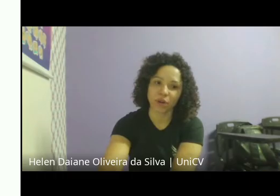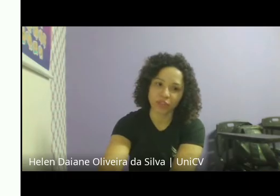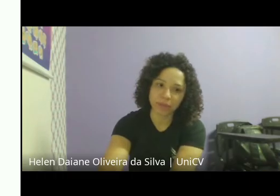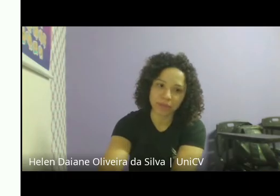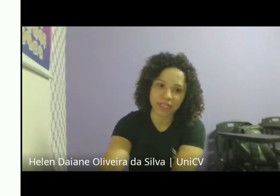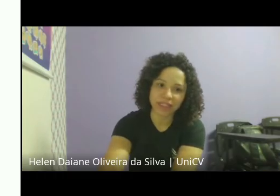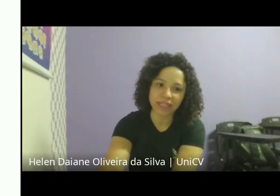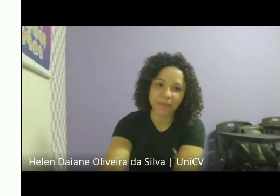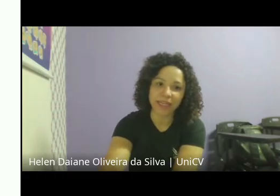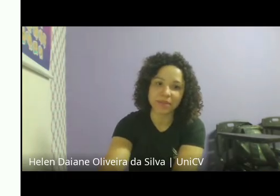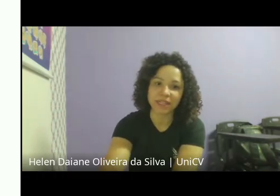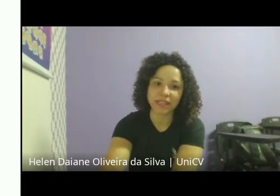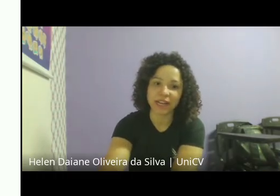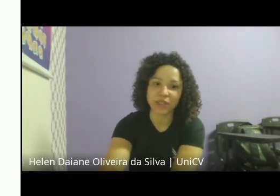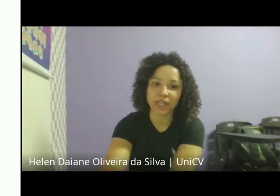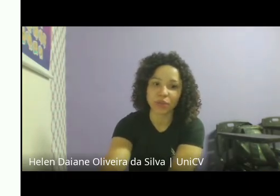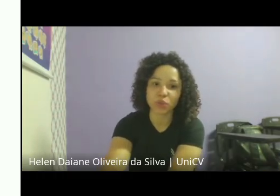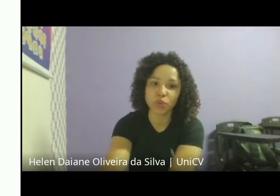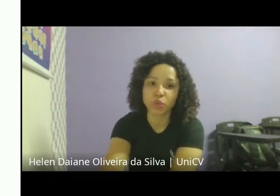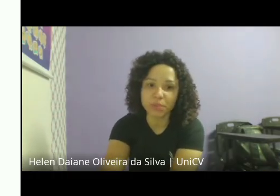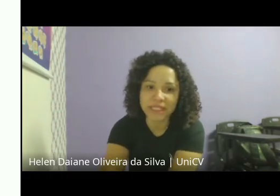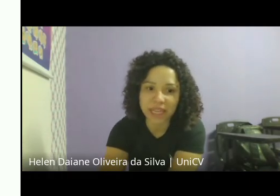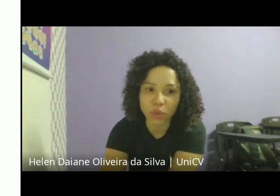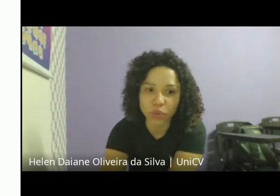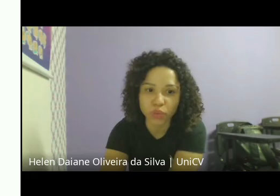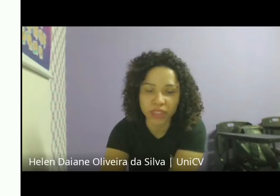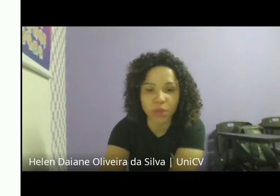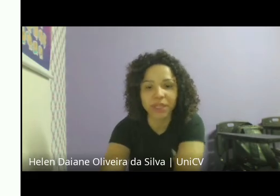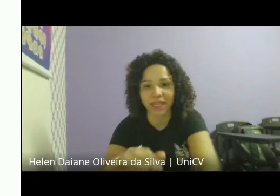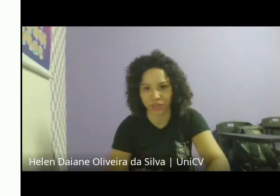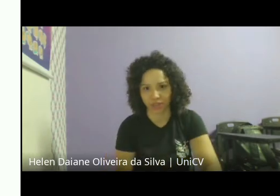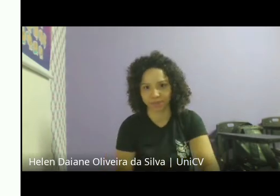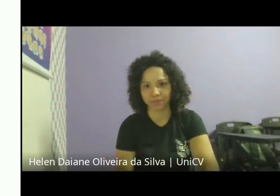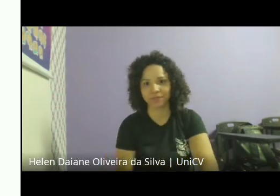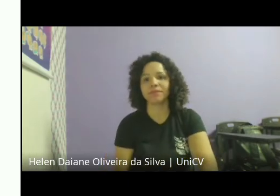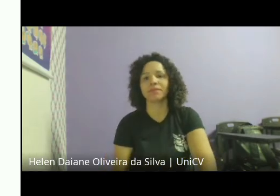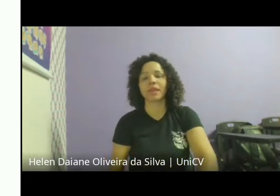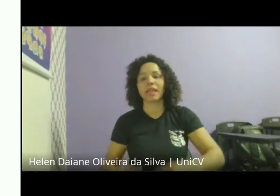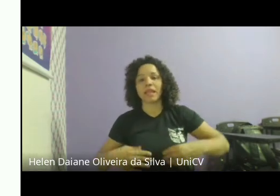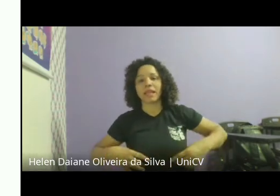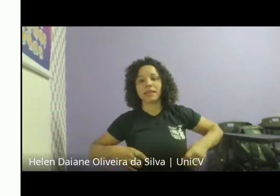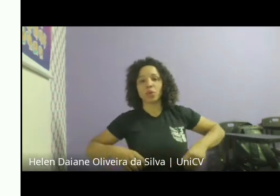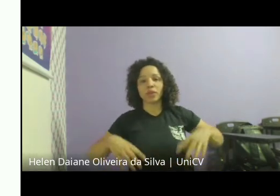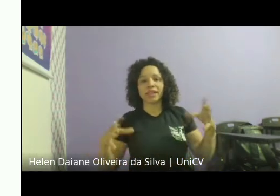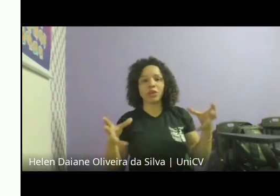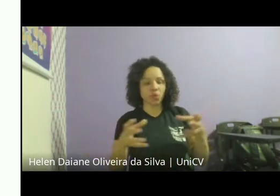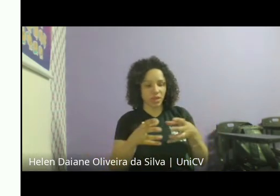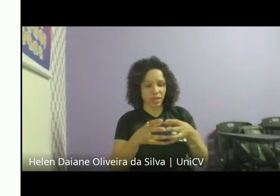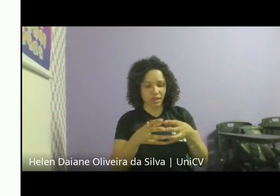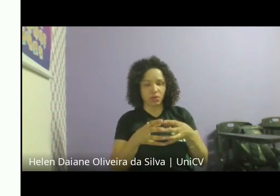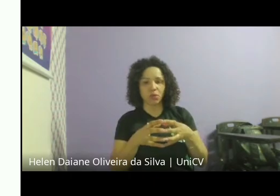E, igual eu falei para vocês, né? A Libras ela está relacionada aos costumes e à cultura da comunidade. Então, o